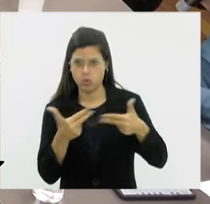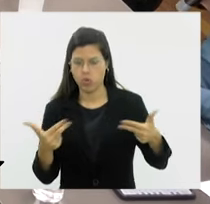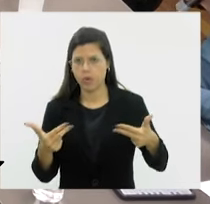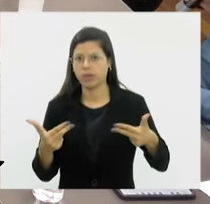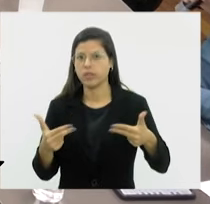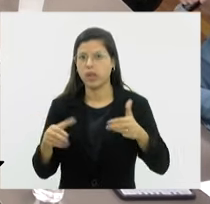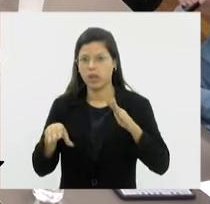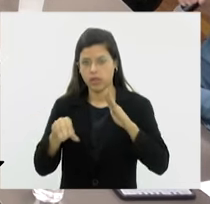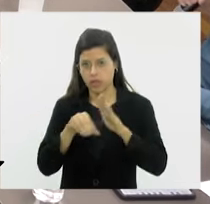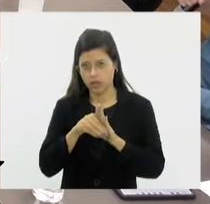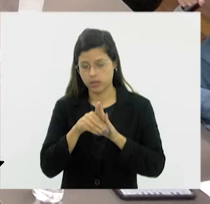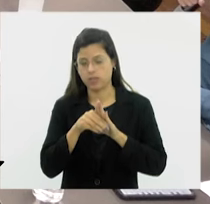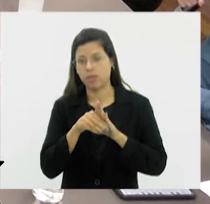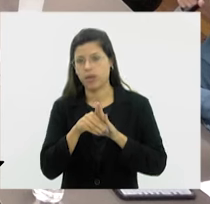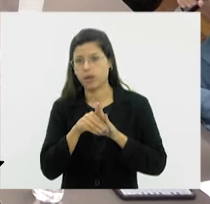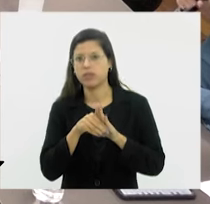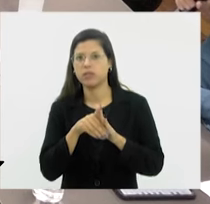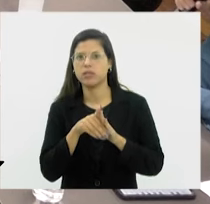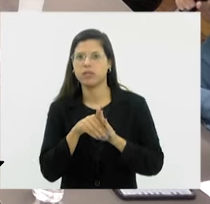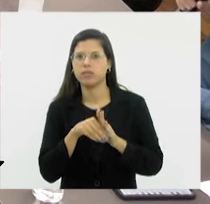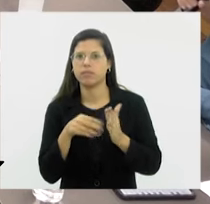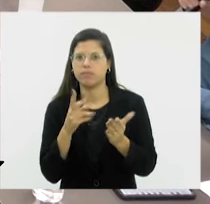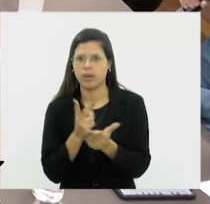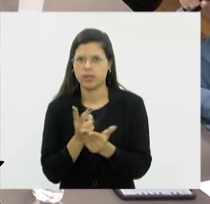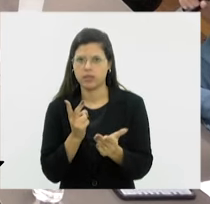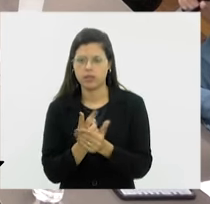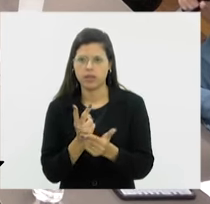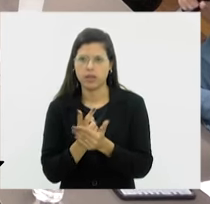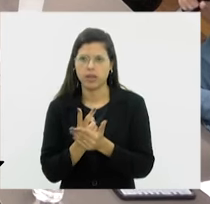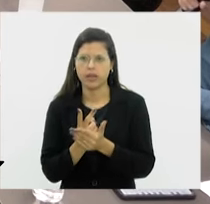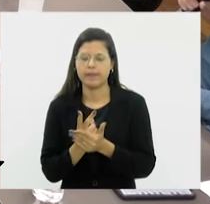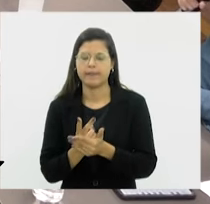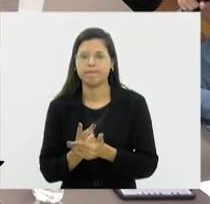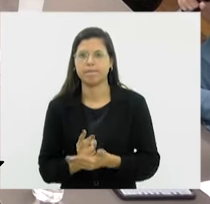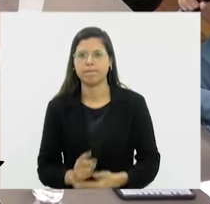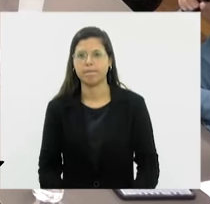nas emendas que ela mantém